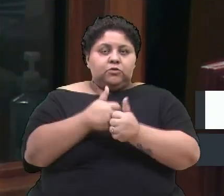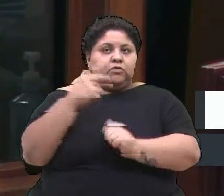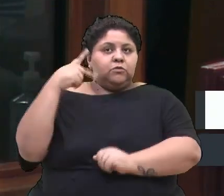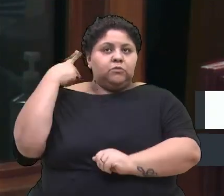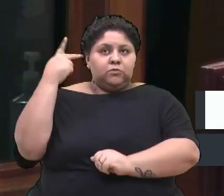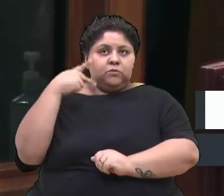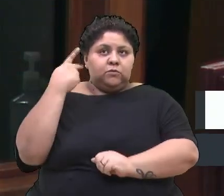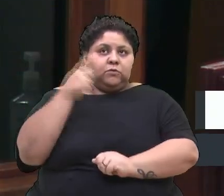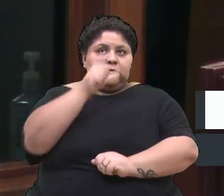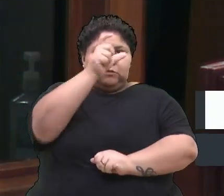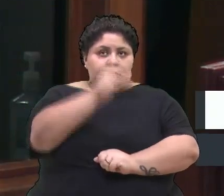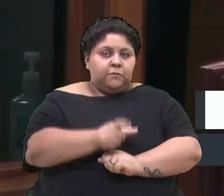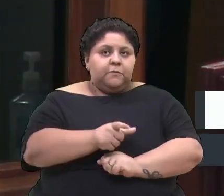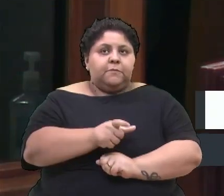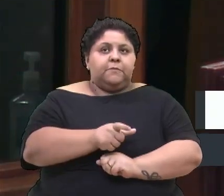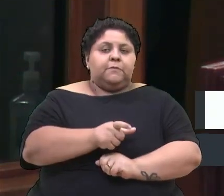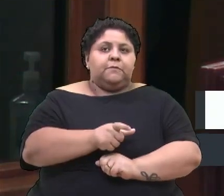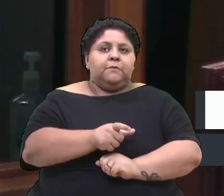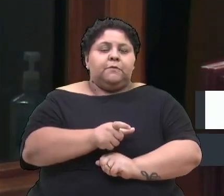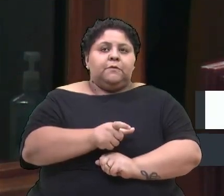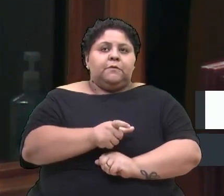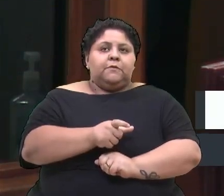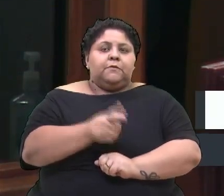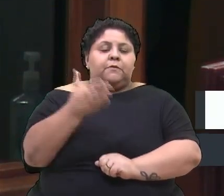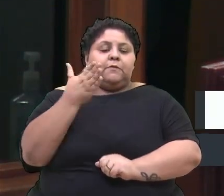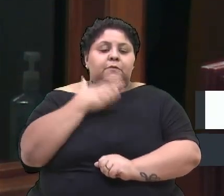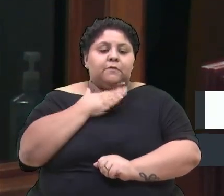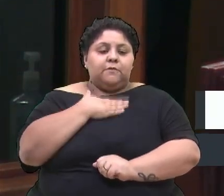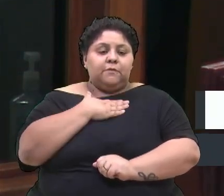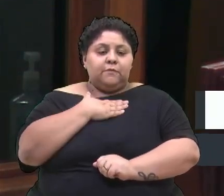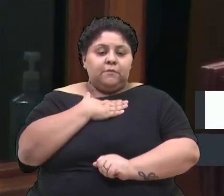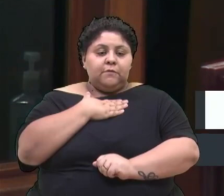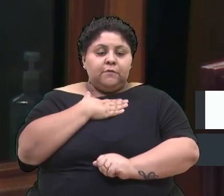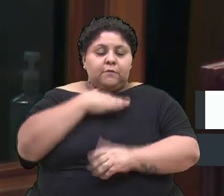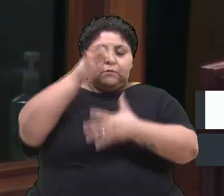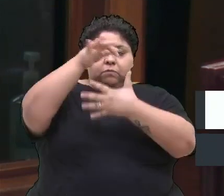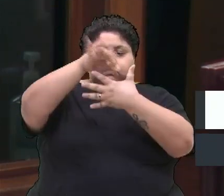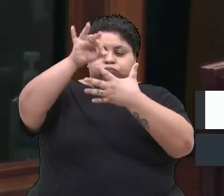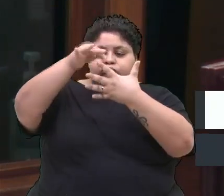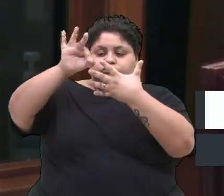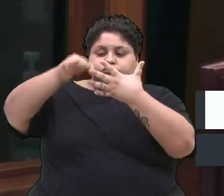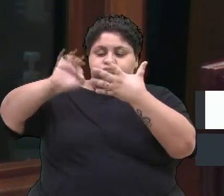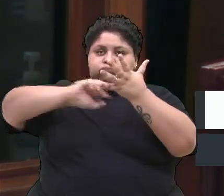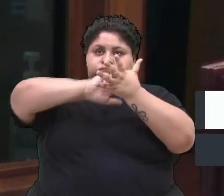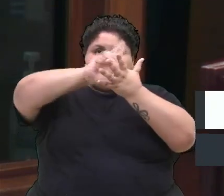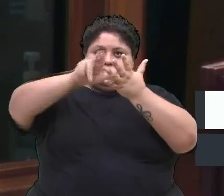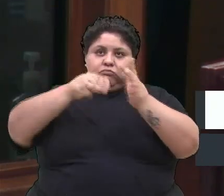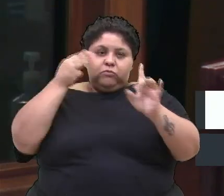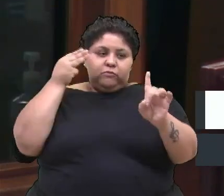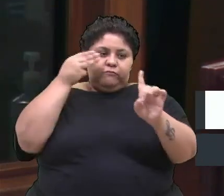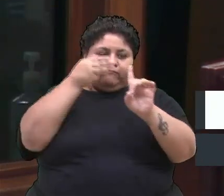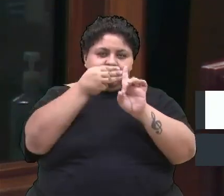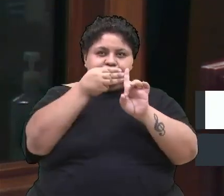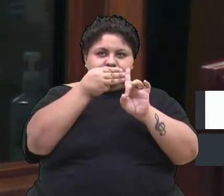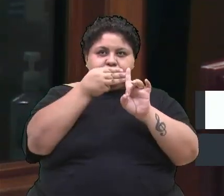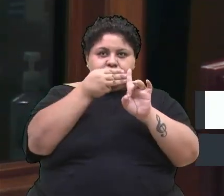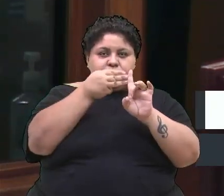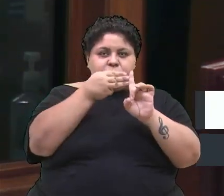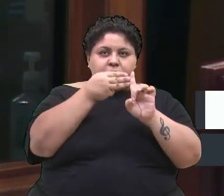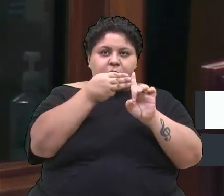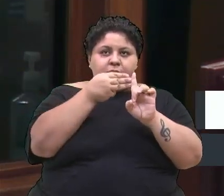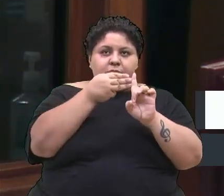membros da comissão, eu apontei várias metas, vários objetivos que